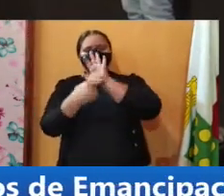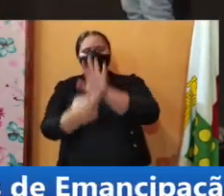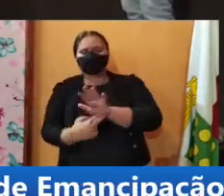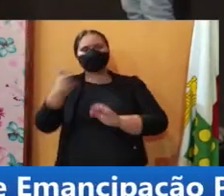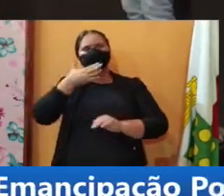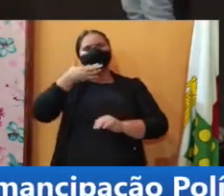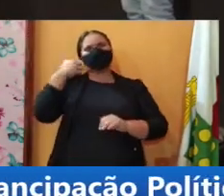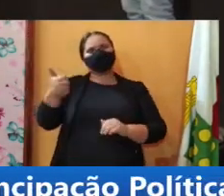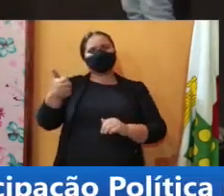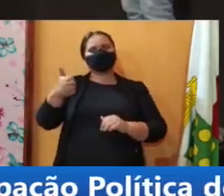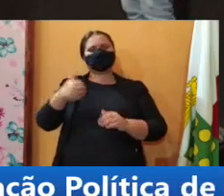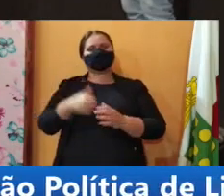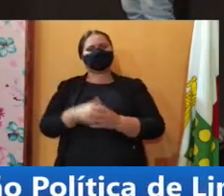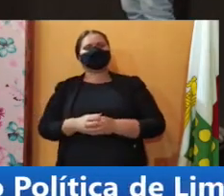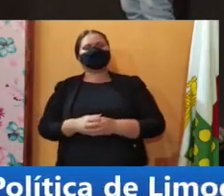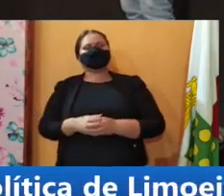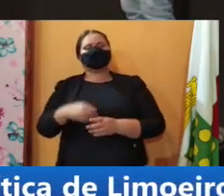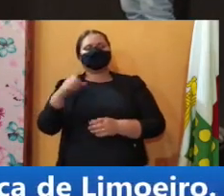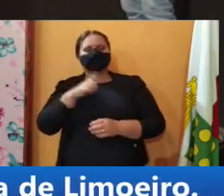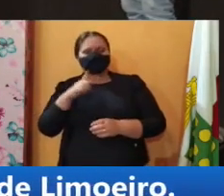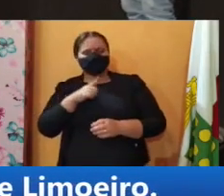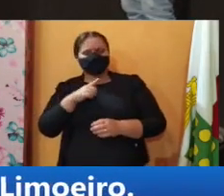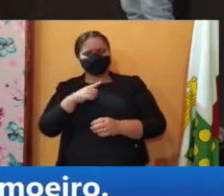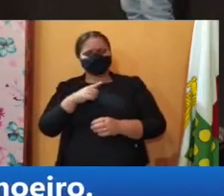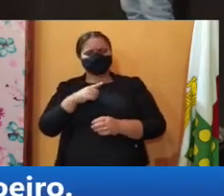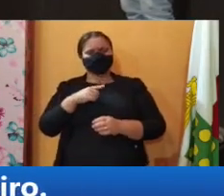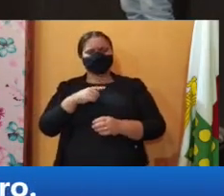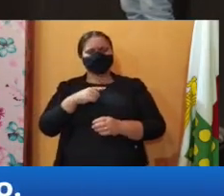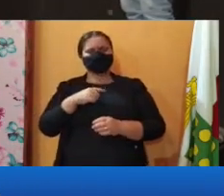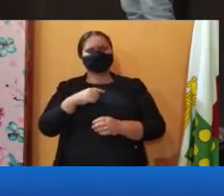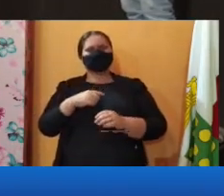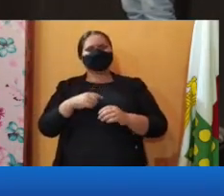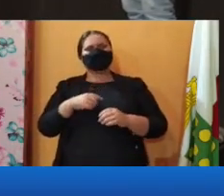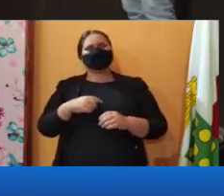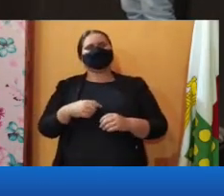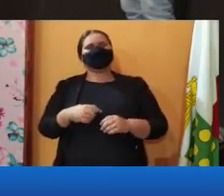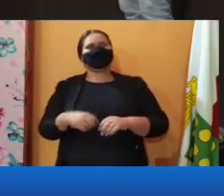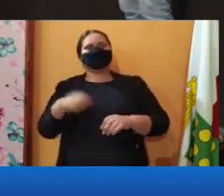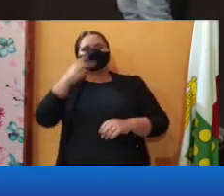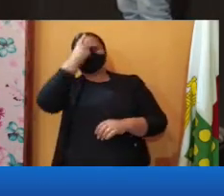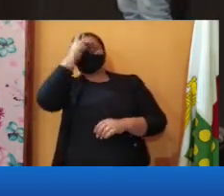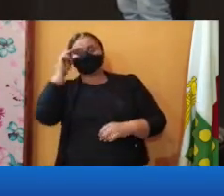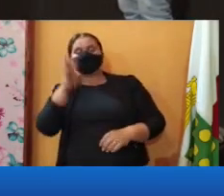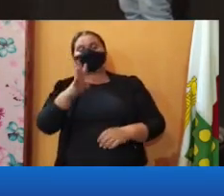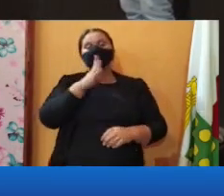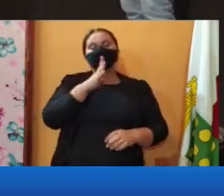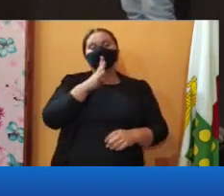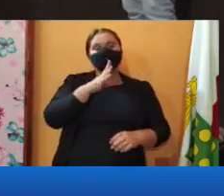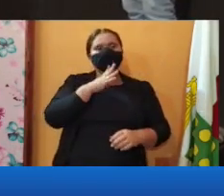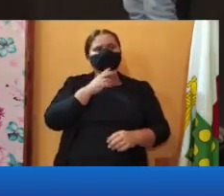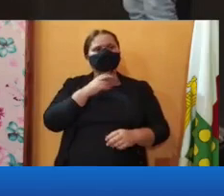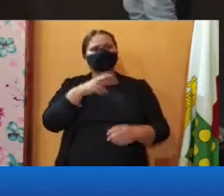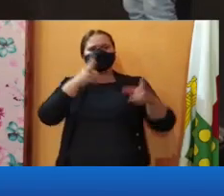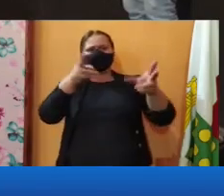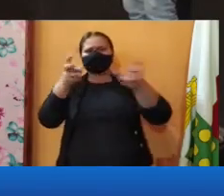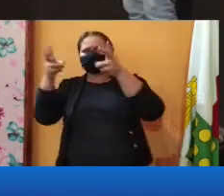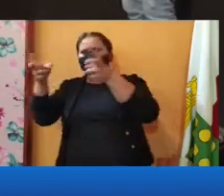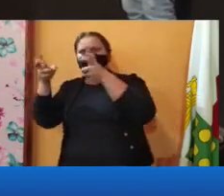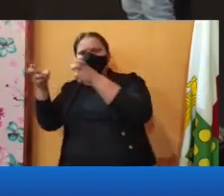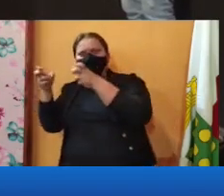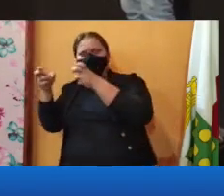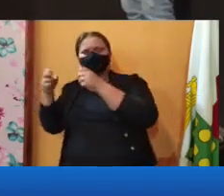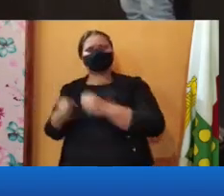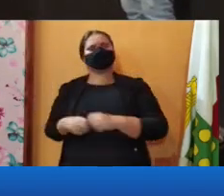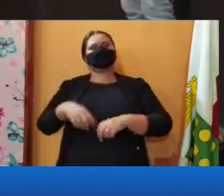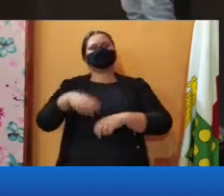cultura de Limoeiro, de fato, ser uma vitrine, a gente poder construir uma vitrine da nossa cultura. E ficamos muito felizes, né, Dodinha, quando a gente